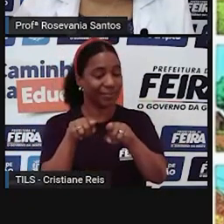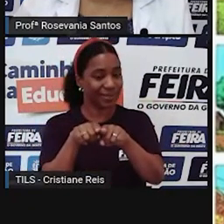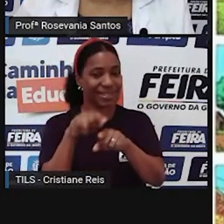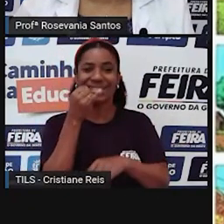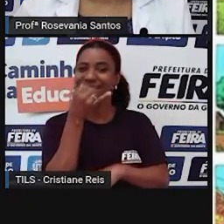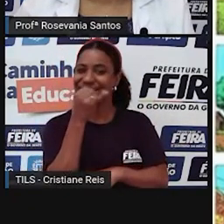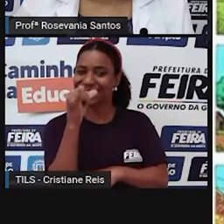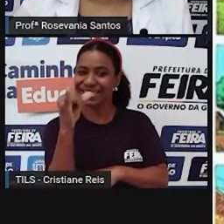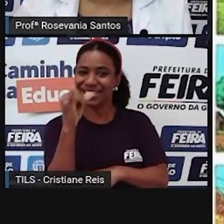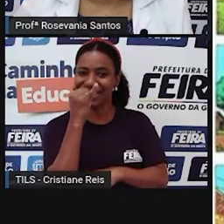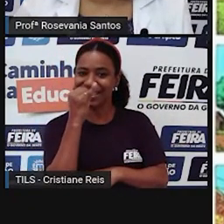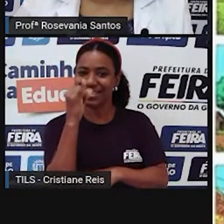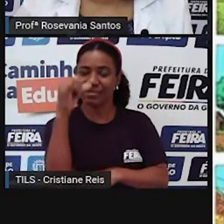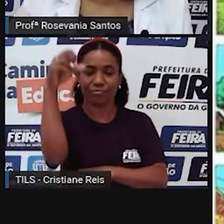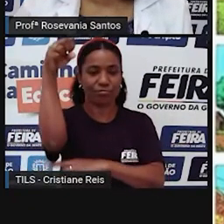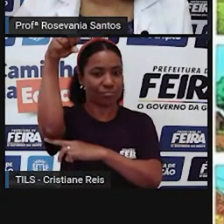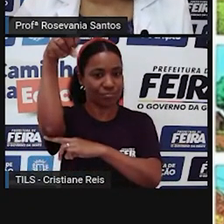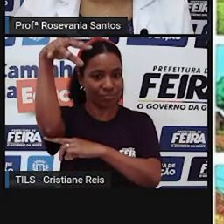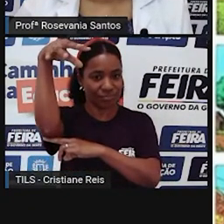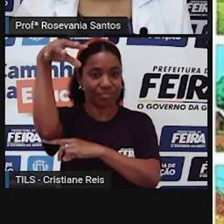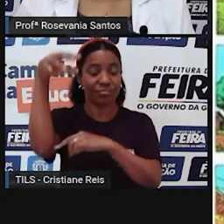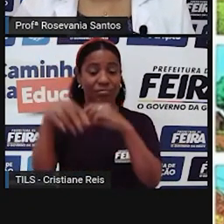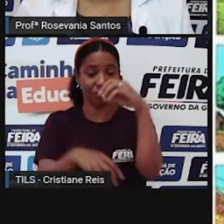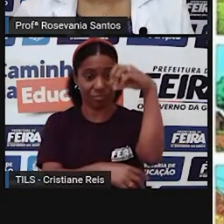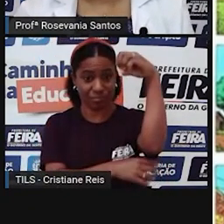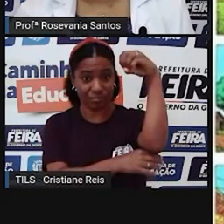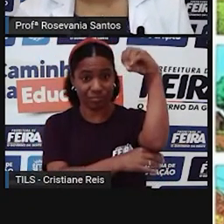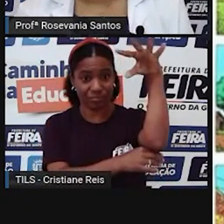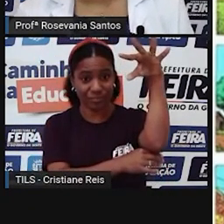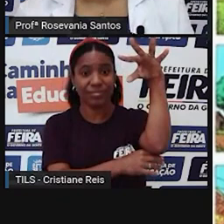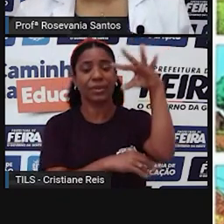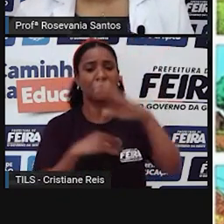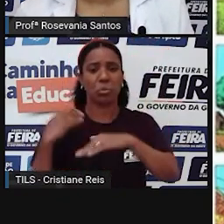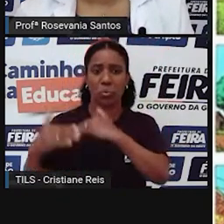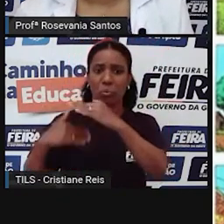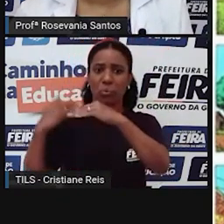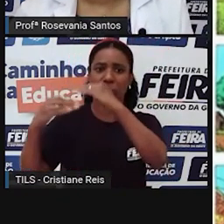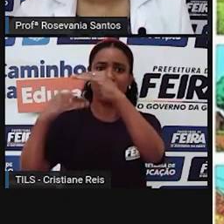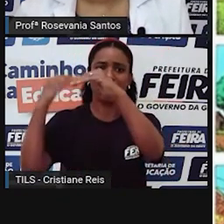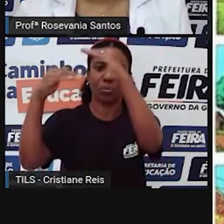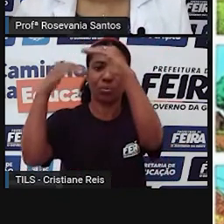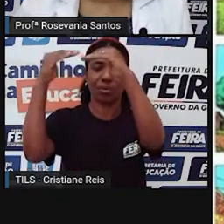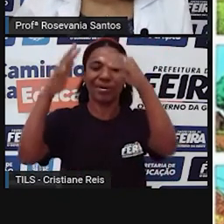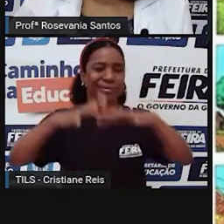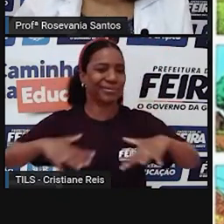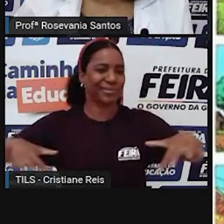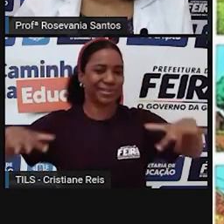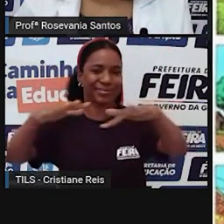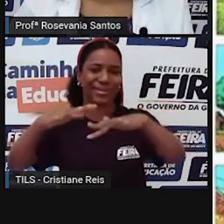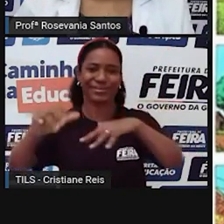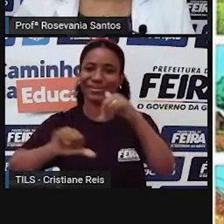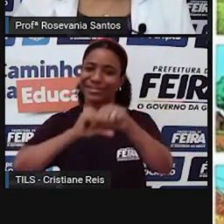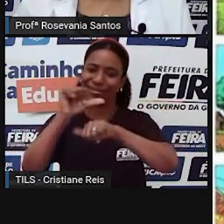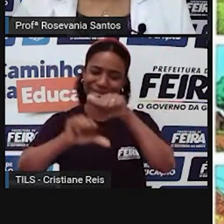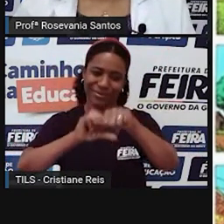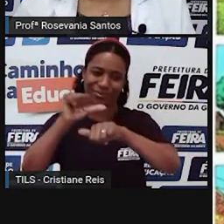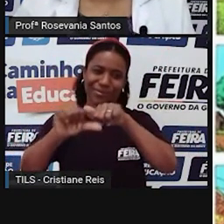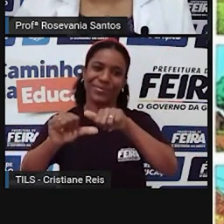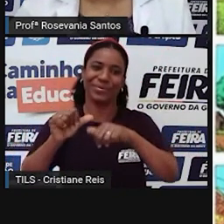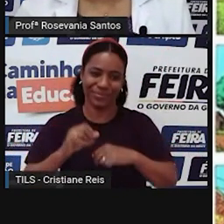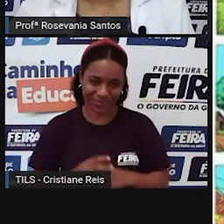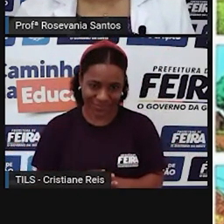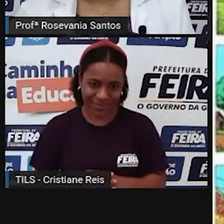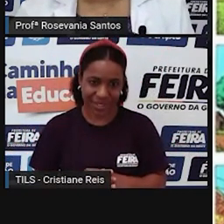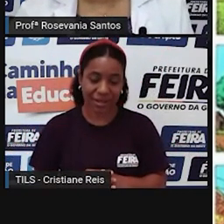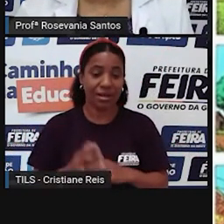vai aumentando. Então, o progresso vai chegando e o espaço ele vai se transformando de espaço natural num